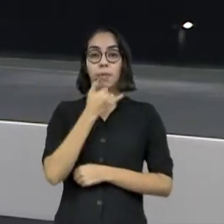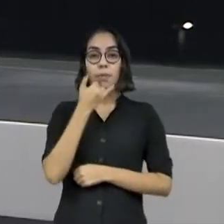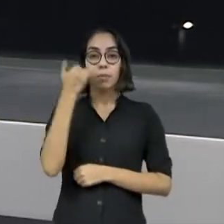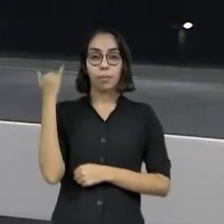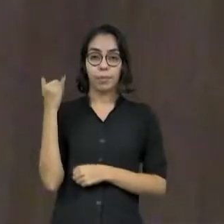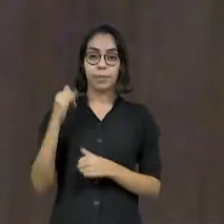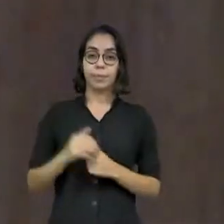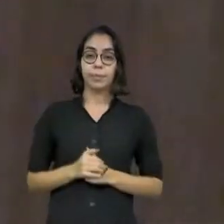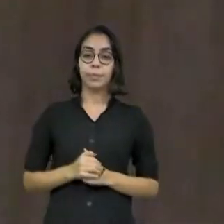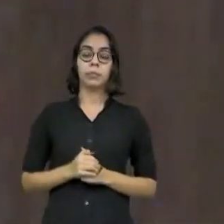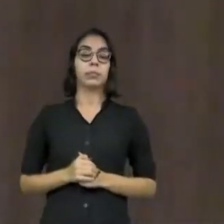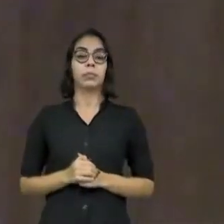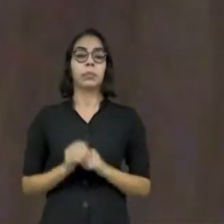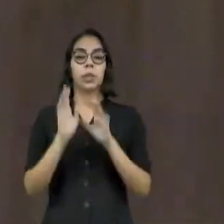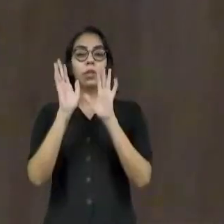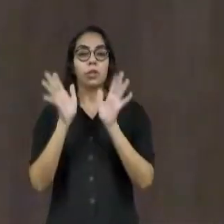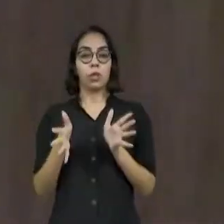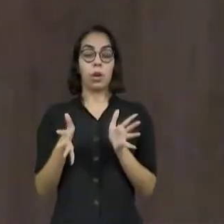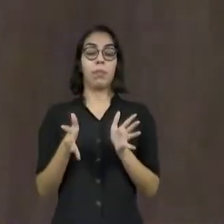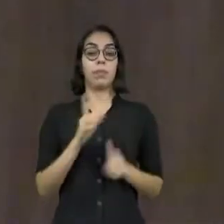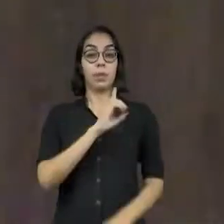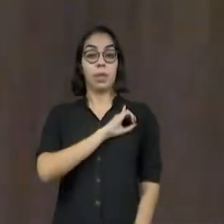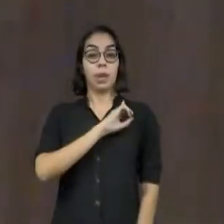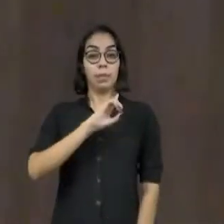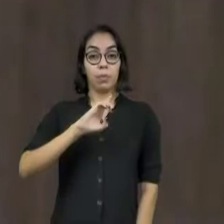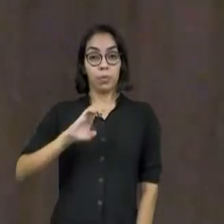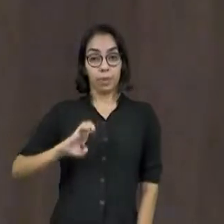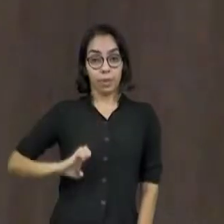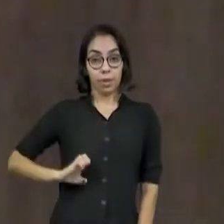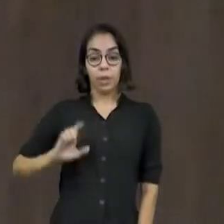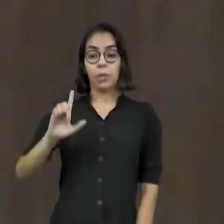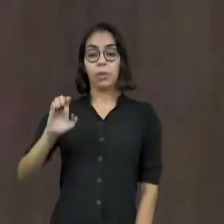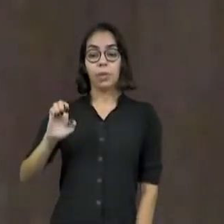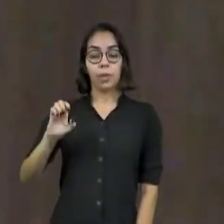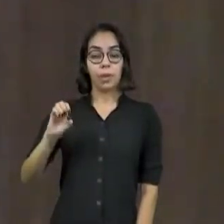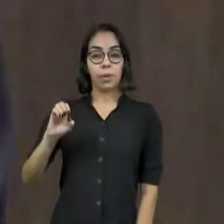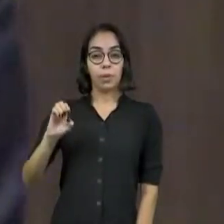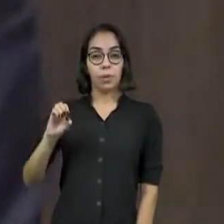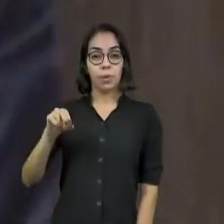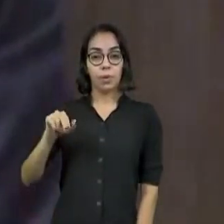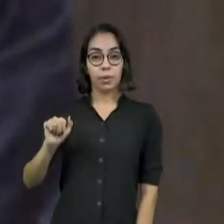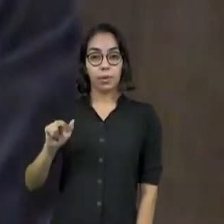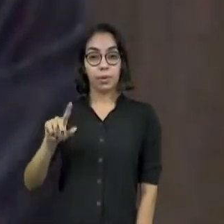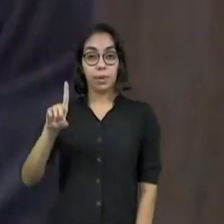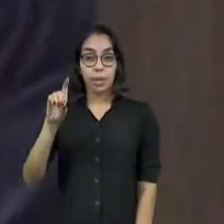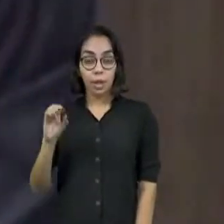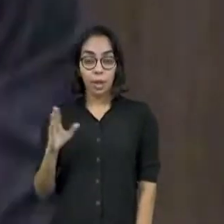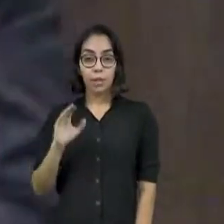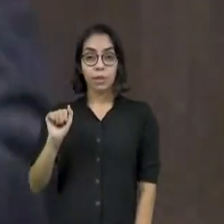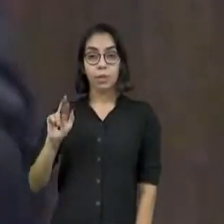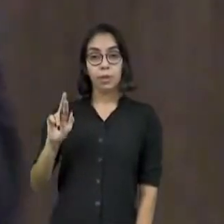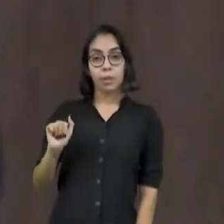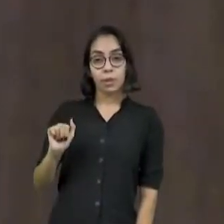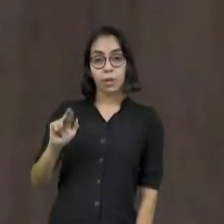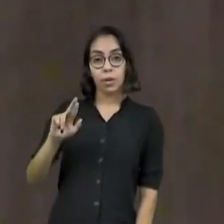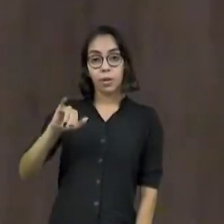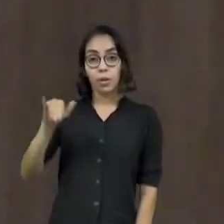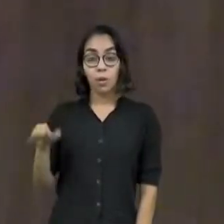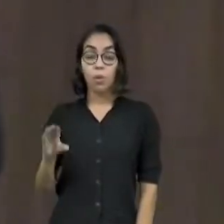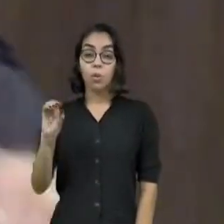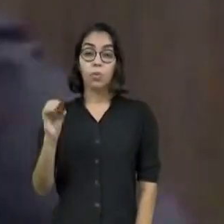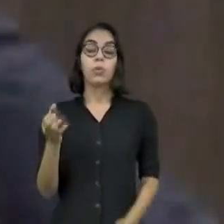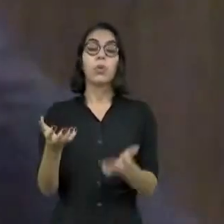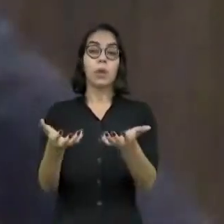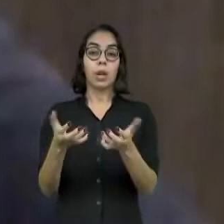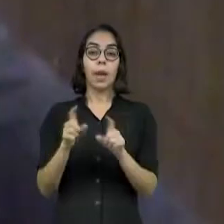vagas. De autoria do deputado Leonardo Araújo, o projeto de lei cria o sistema de cota racial em